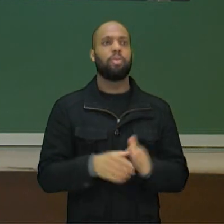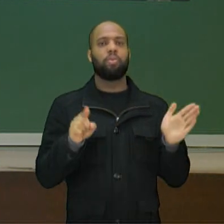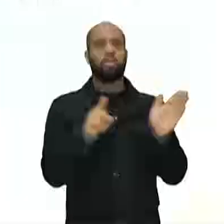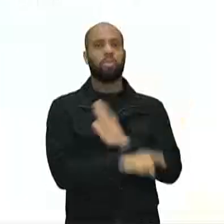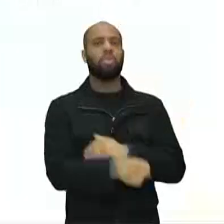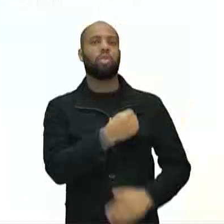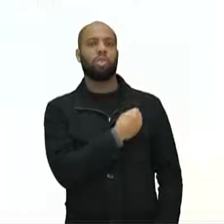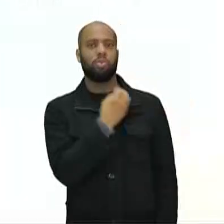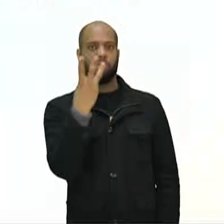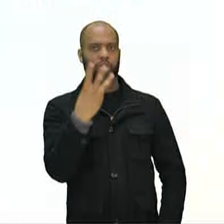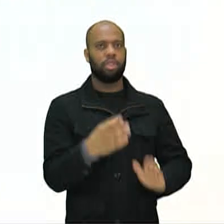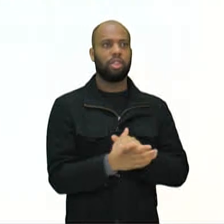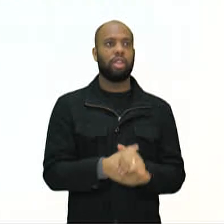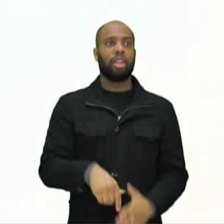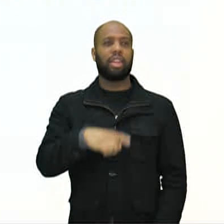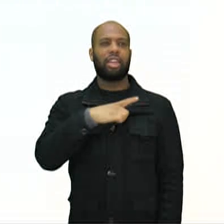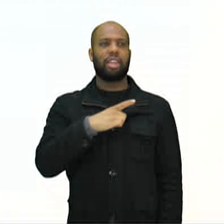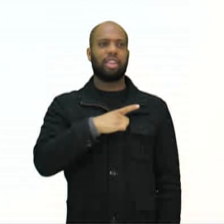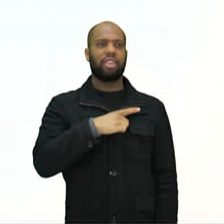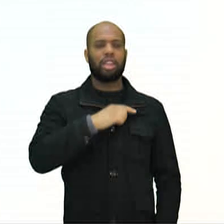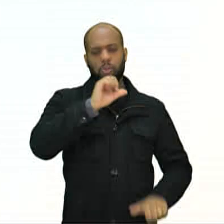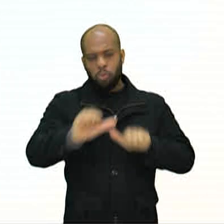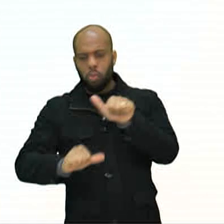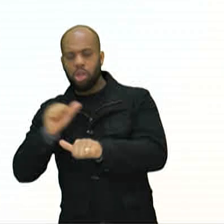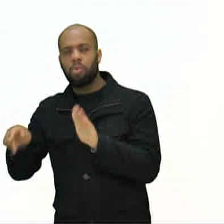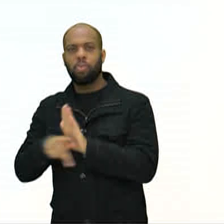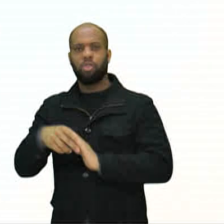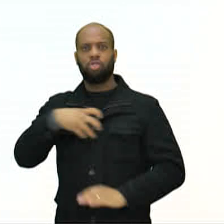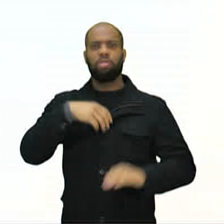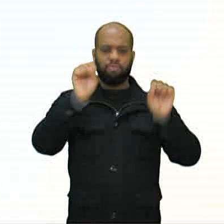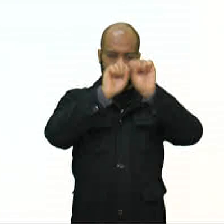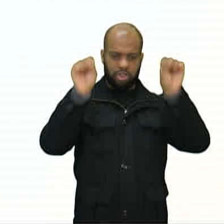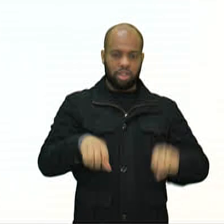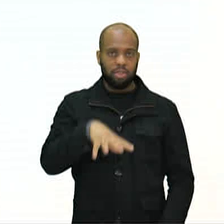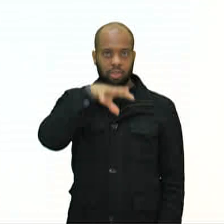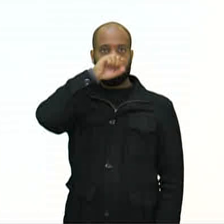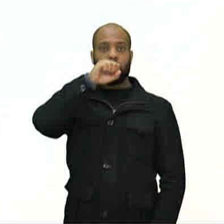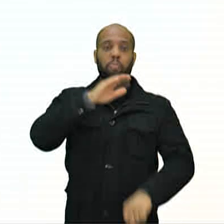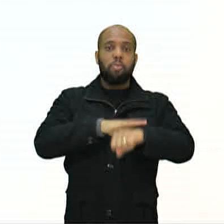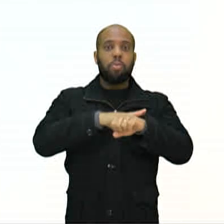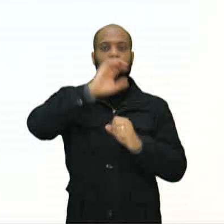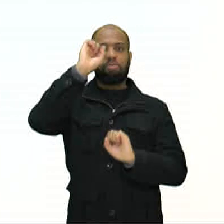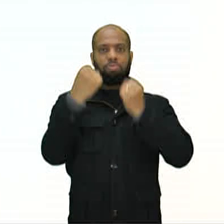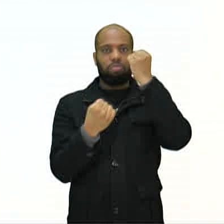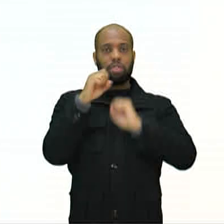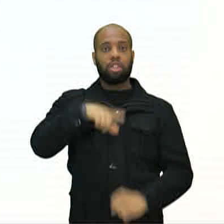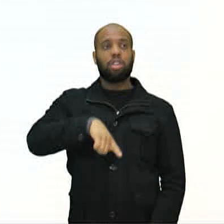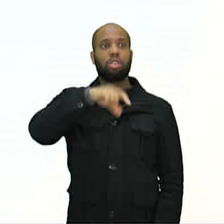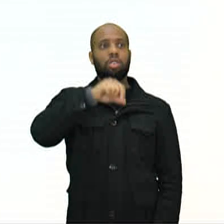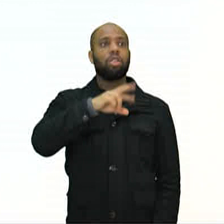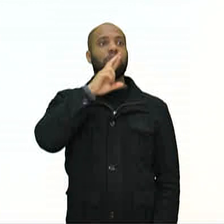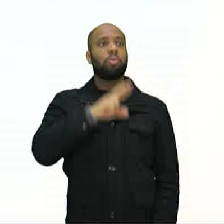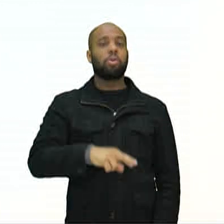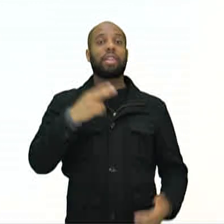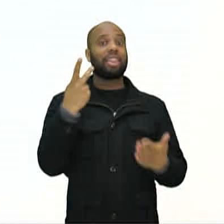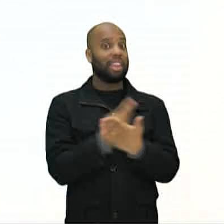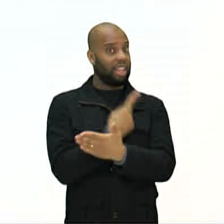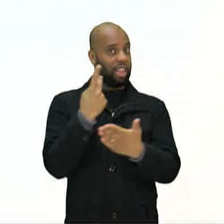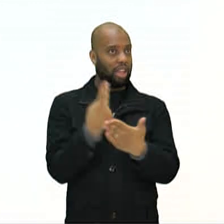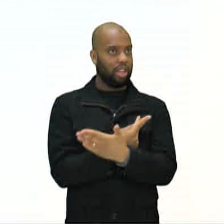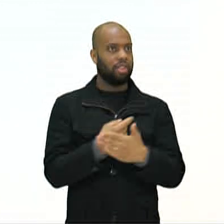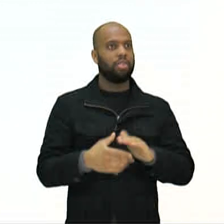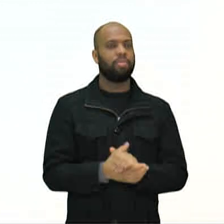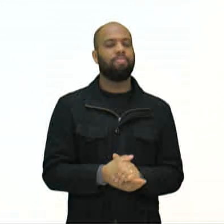Quiz 3. No tocante às alterações no sistema respiratório durante o exercício físico, assinale a alternativa